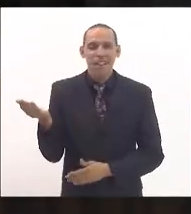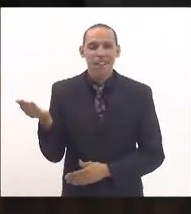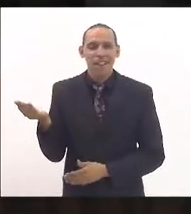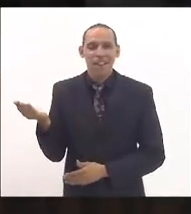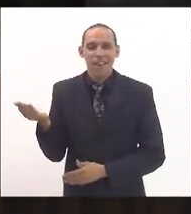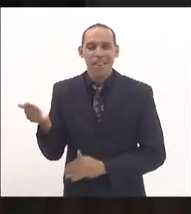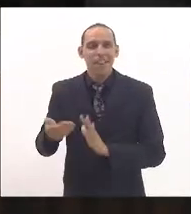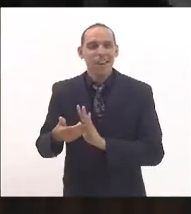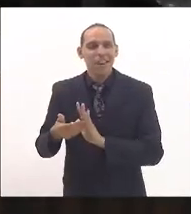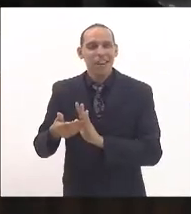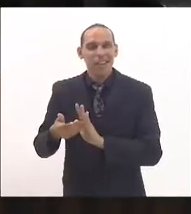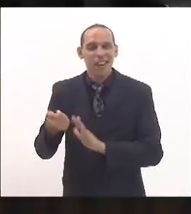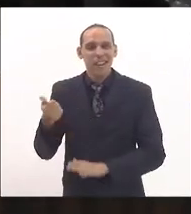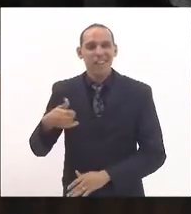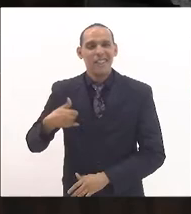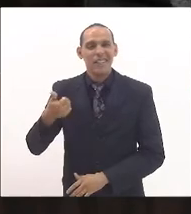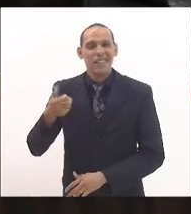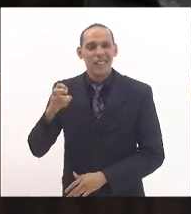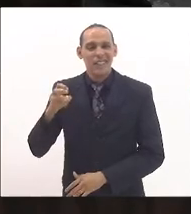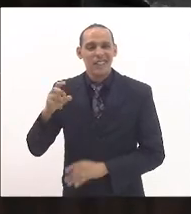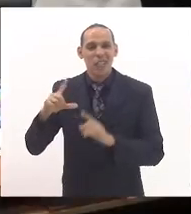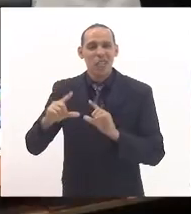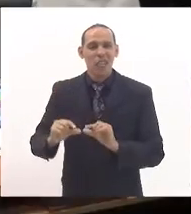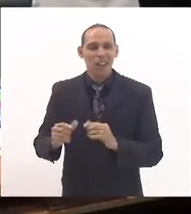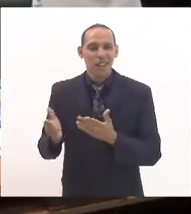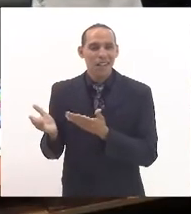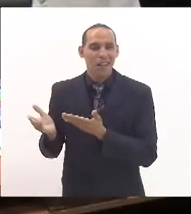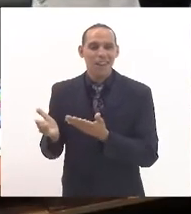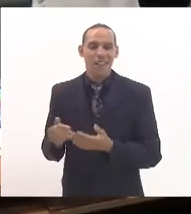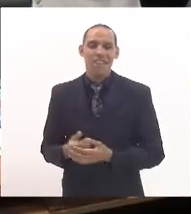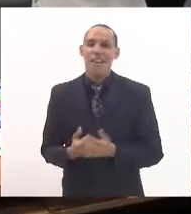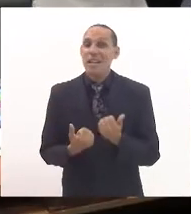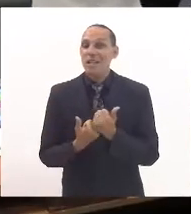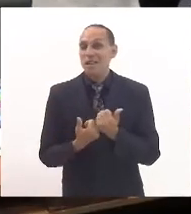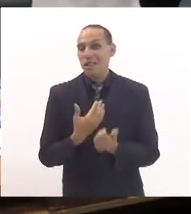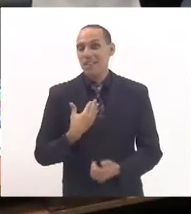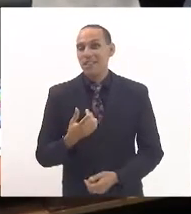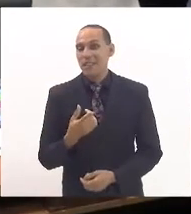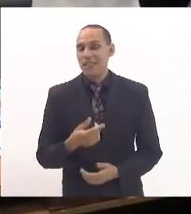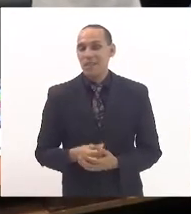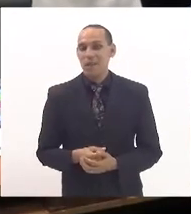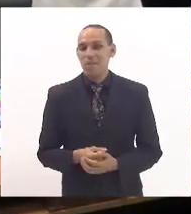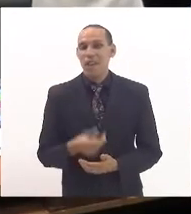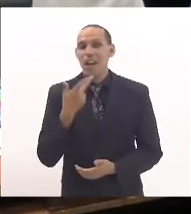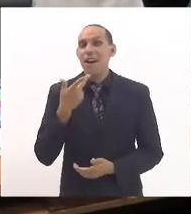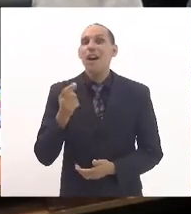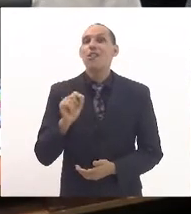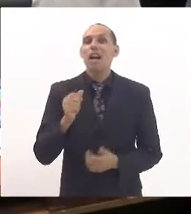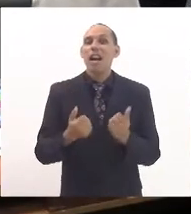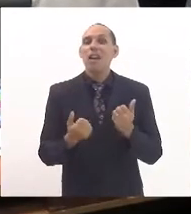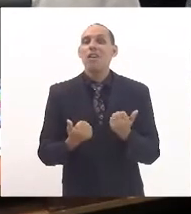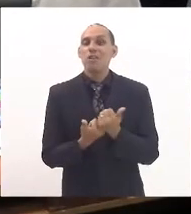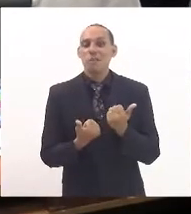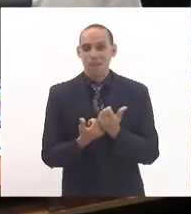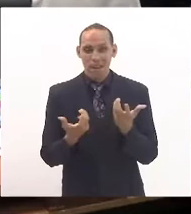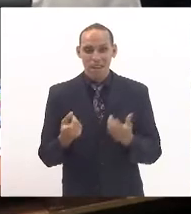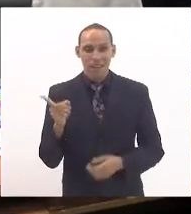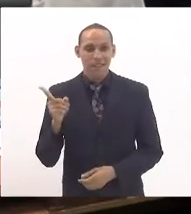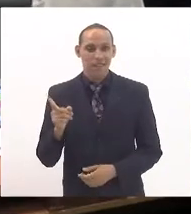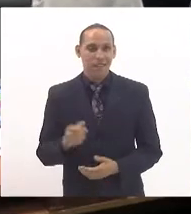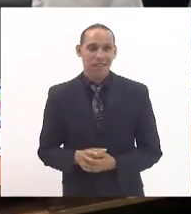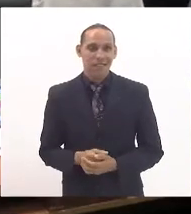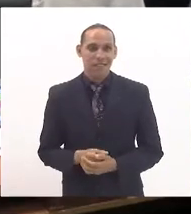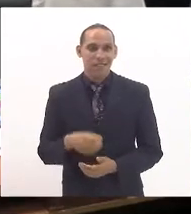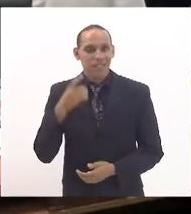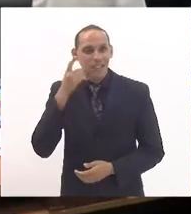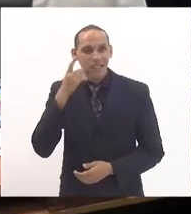Remoçou uns 15 anos. Meu suplente, meu suplente. É. Está dizendo que quer ser suplente. Senador.